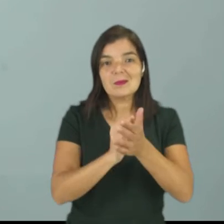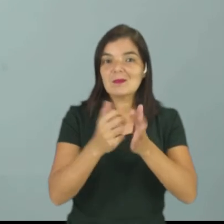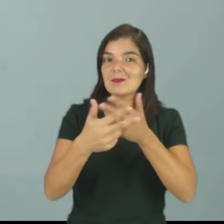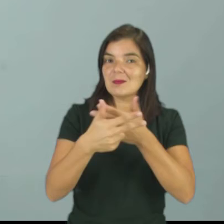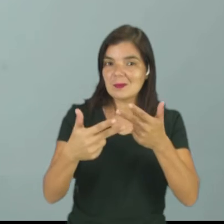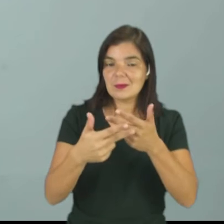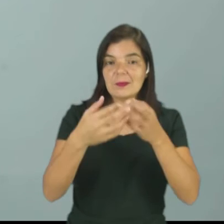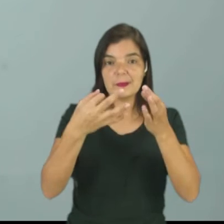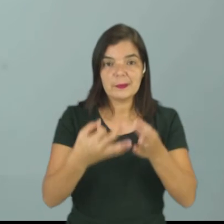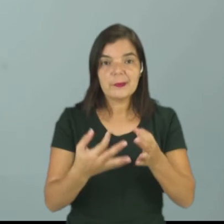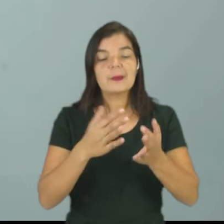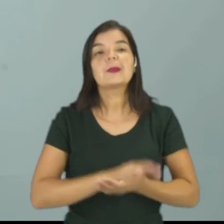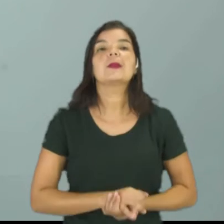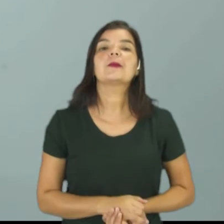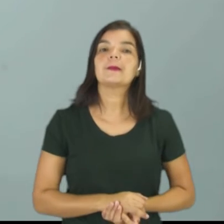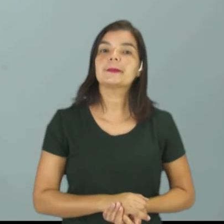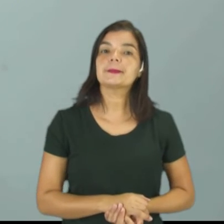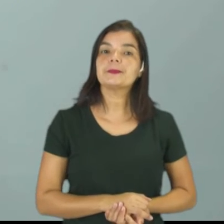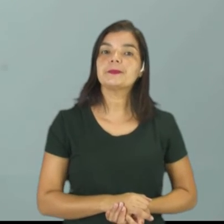certo? Então,